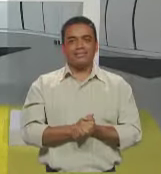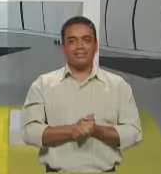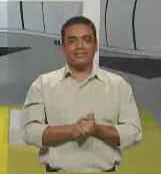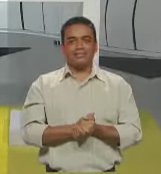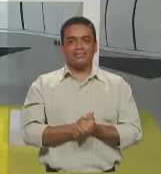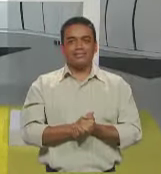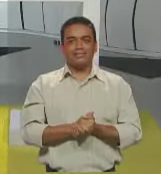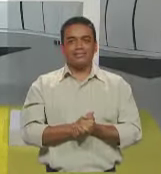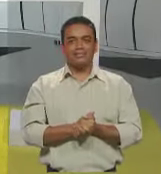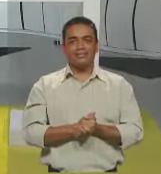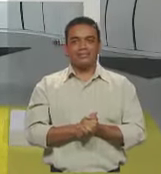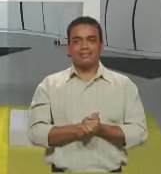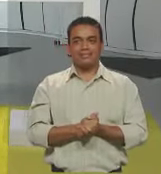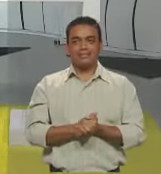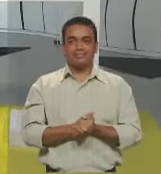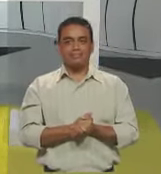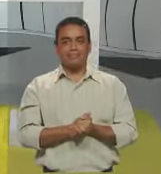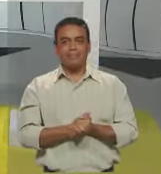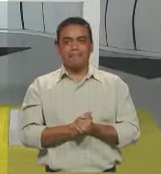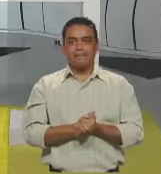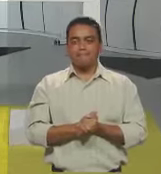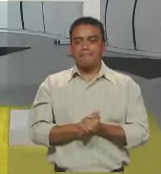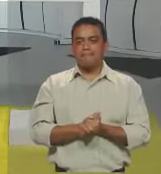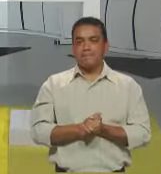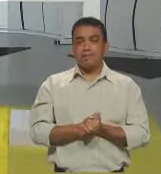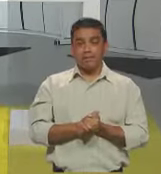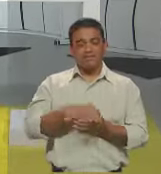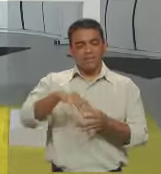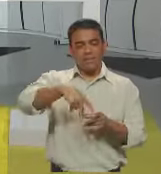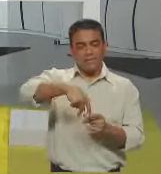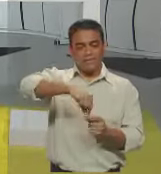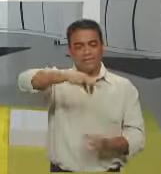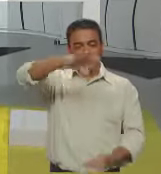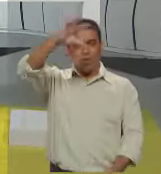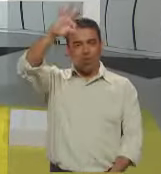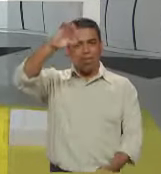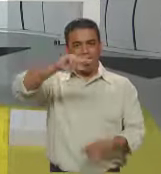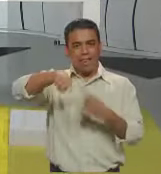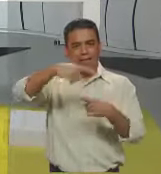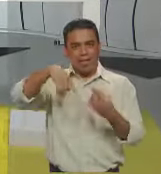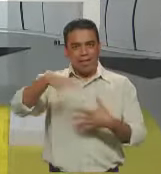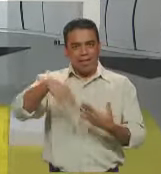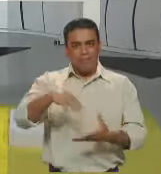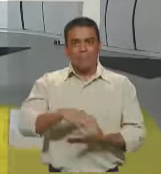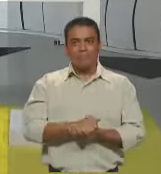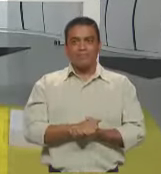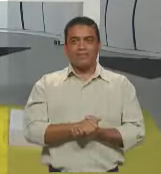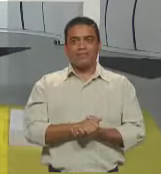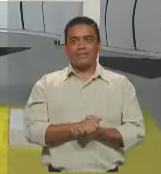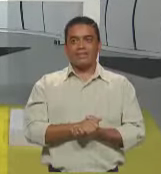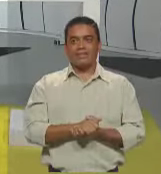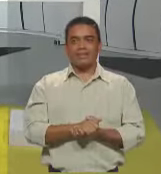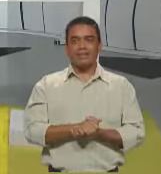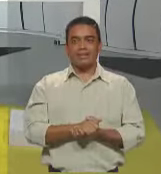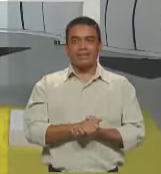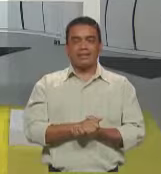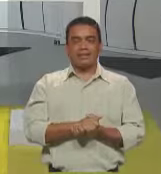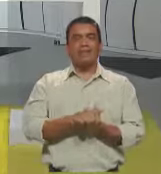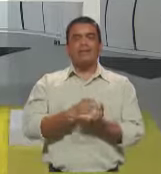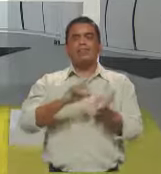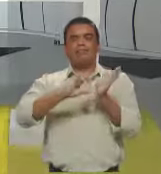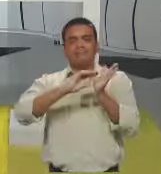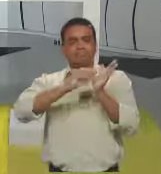Ele basicamente é isso aqui, ó. Deixa eu só desenrolar o fio aqui que embolou. Você tem aqui uma chave